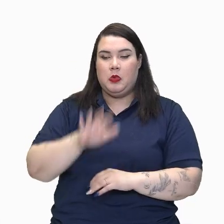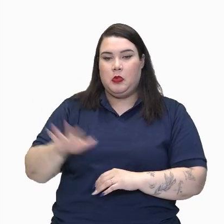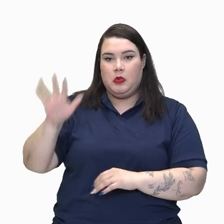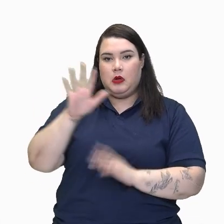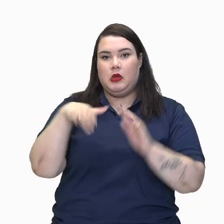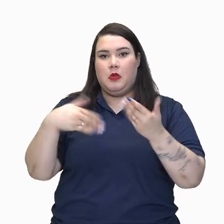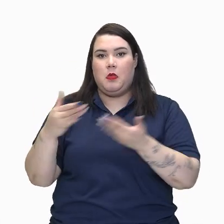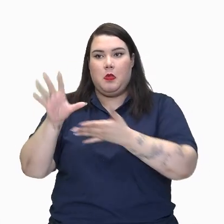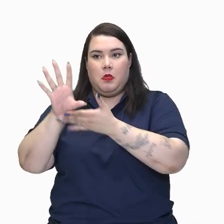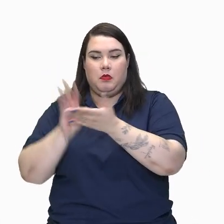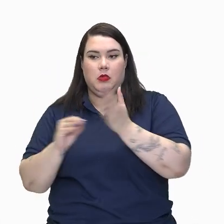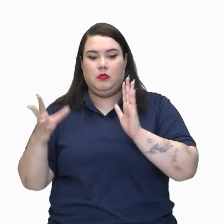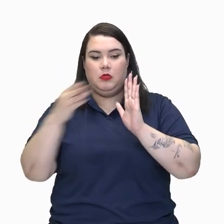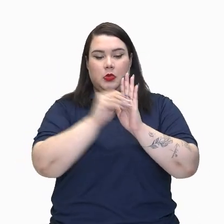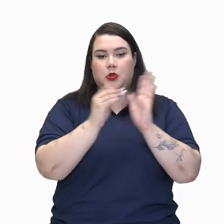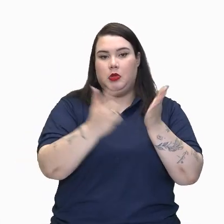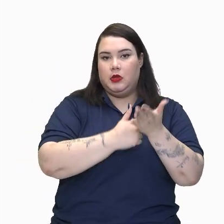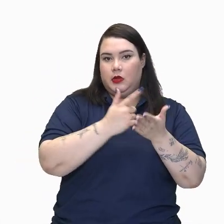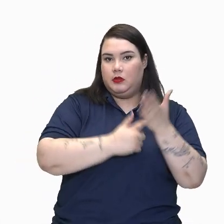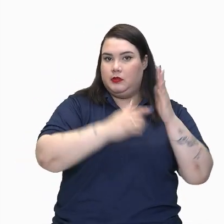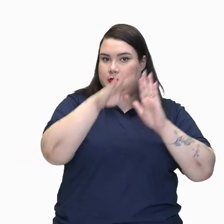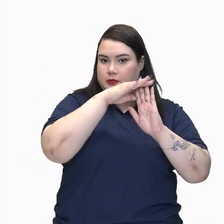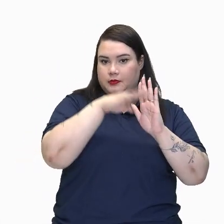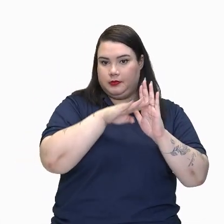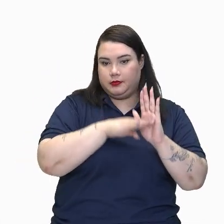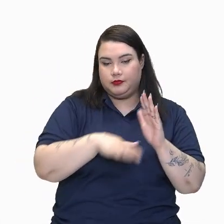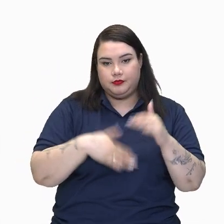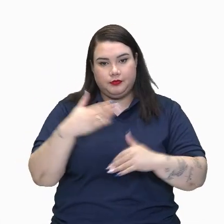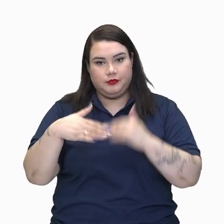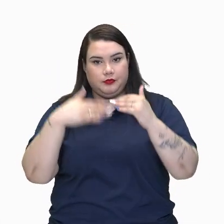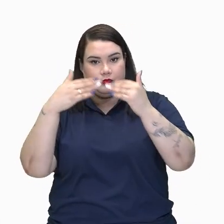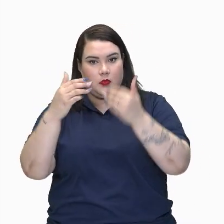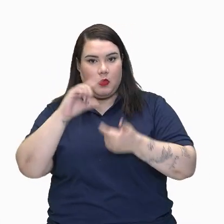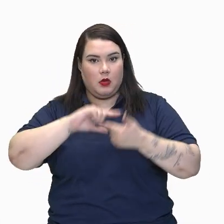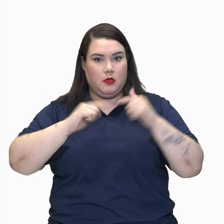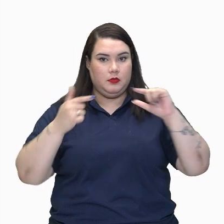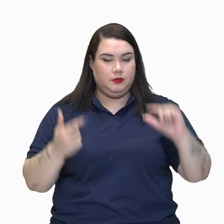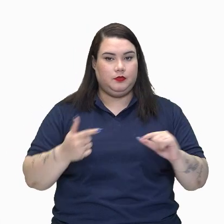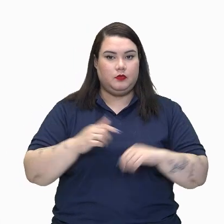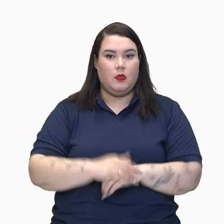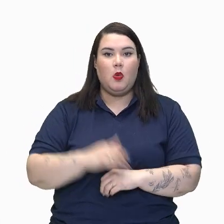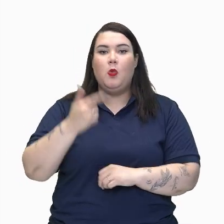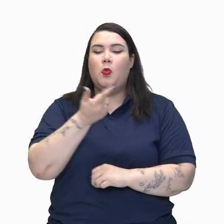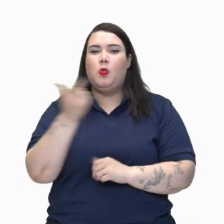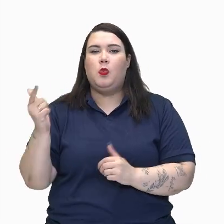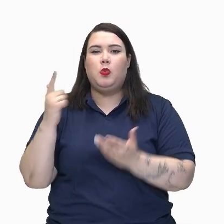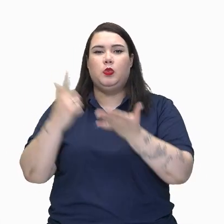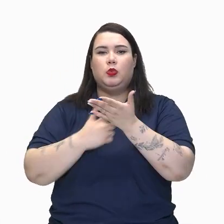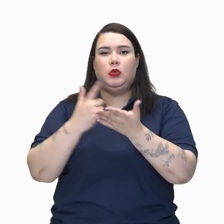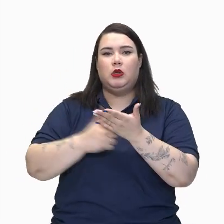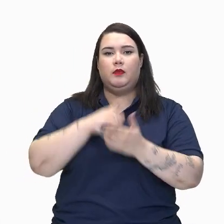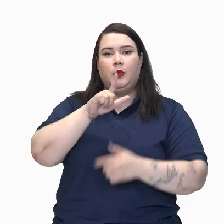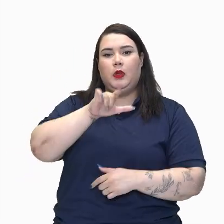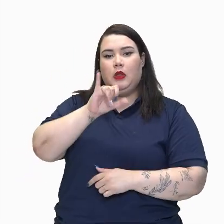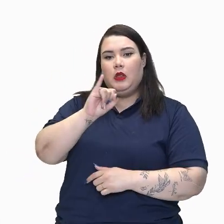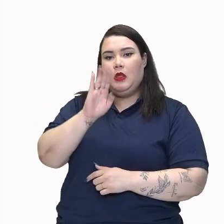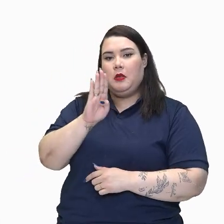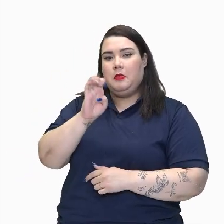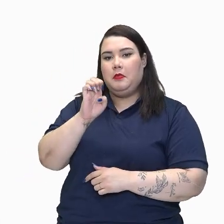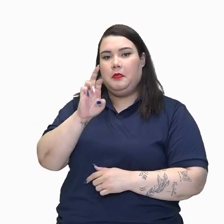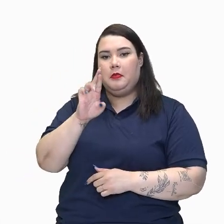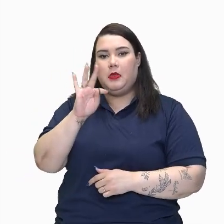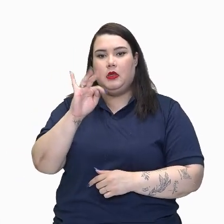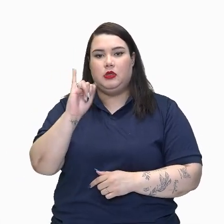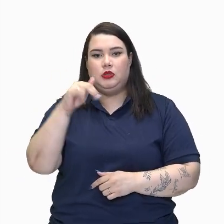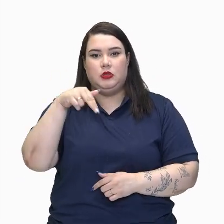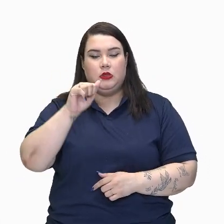para a sua arte, que depois vai se desenvolver para um modernismo. Entre outras obras, nós temos Libertinagem, de 1930, foi um